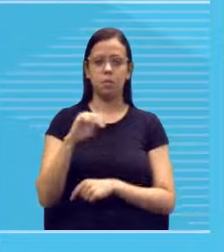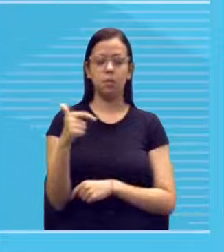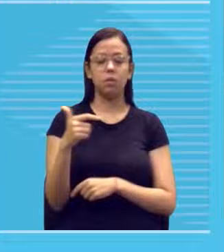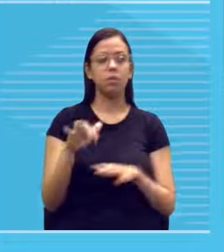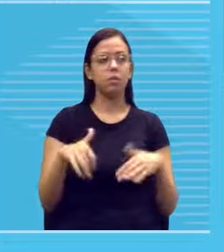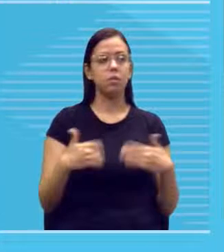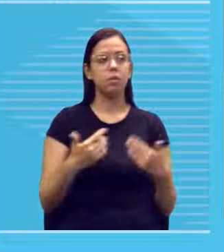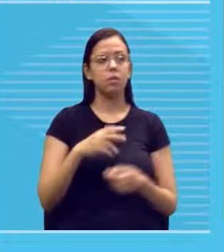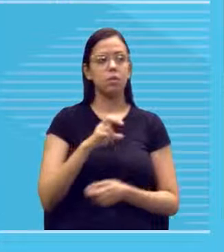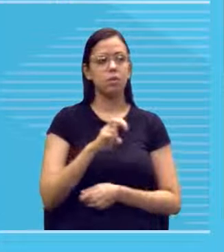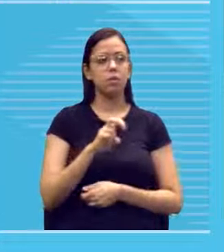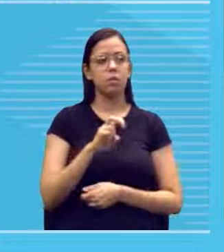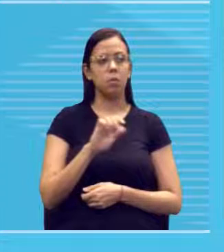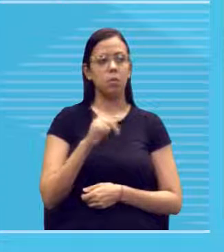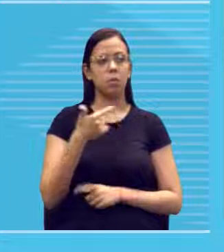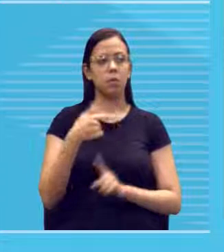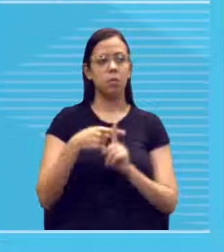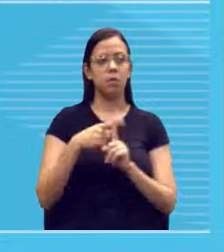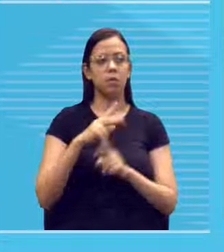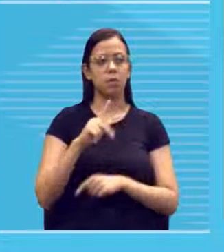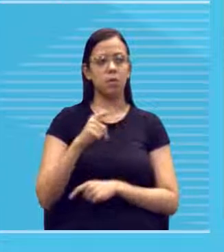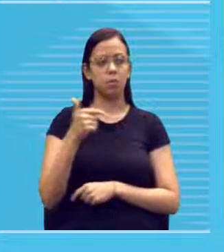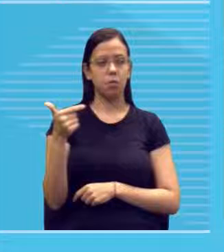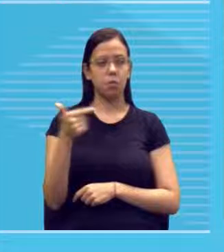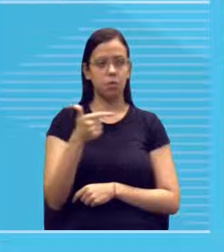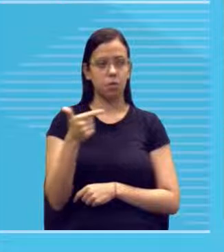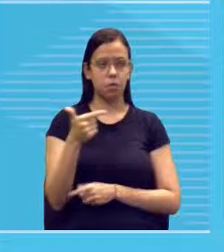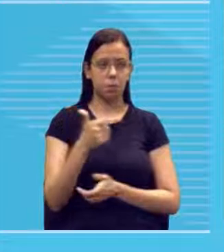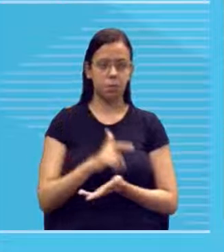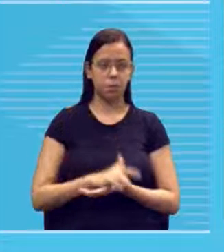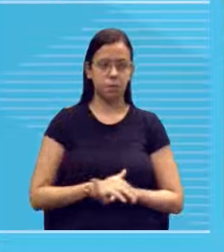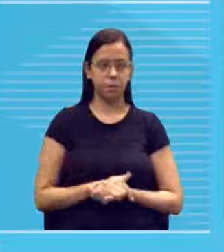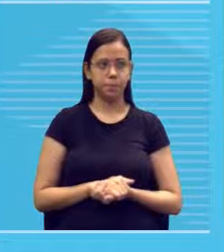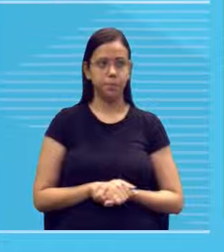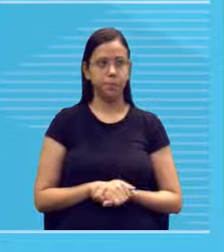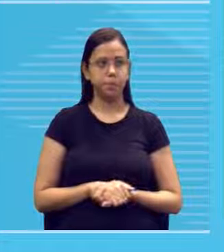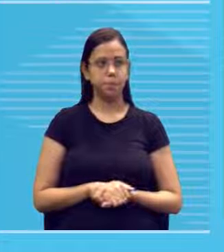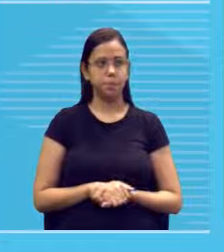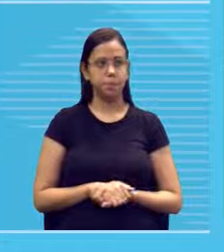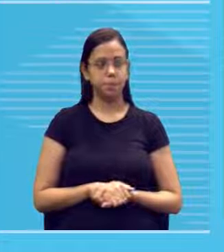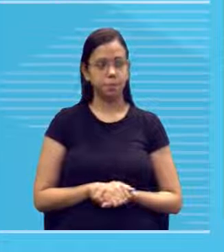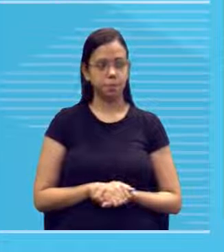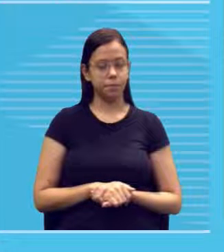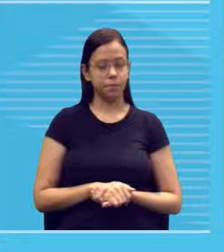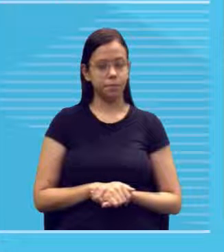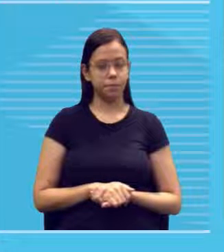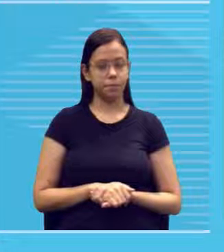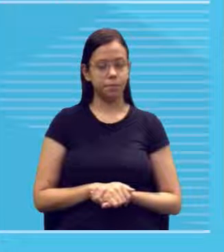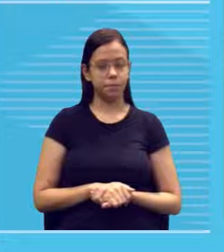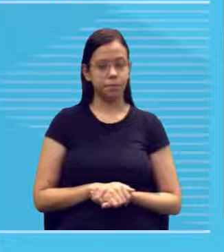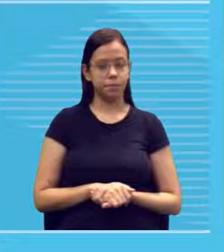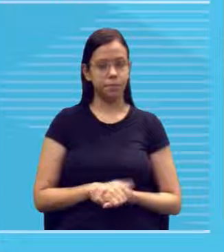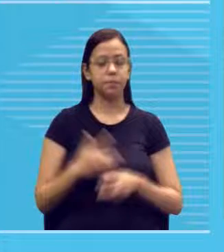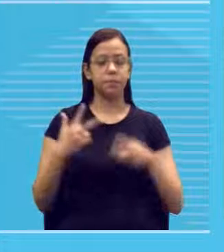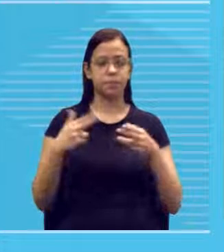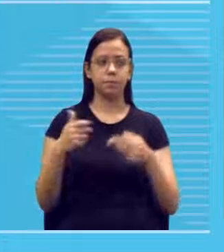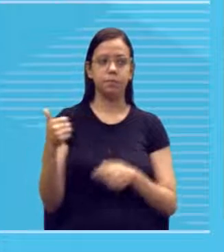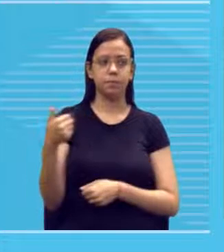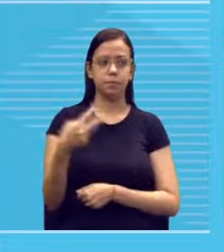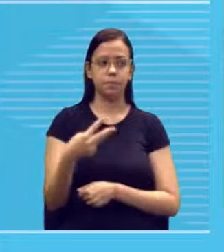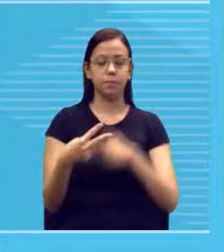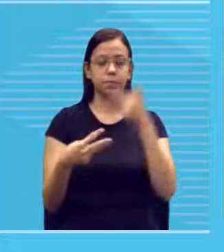ao quadrado mais H ao quadrado olha aí ó ou o h ao quadrado + 5² =